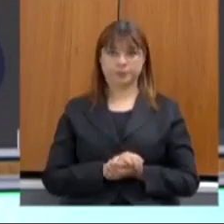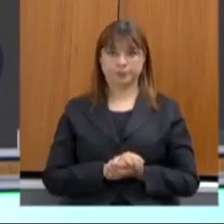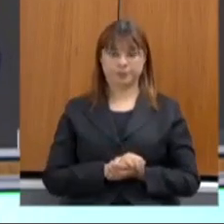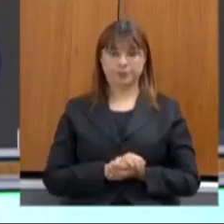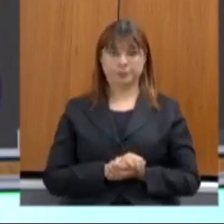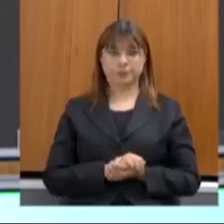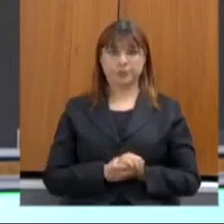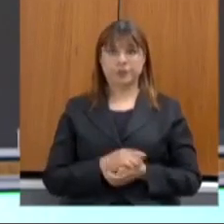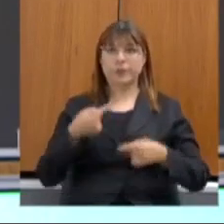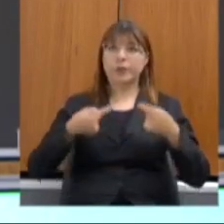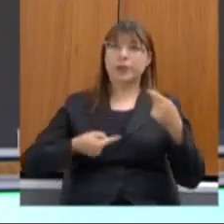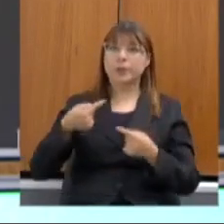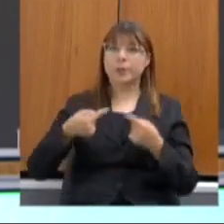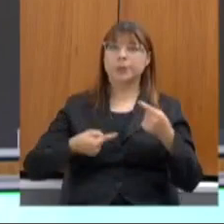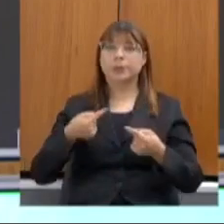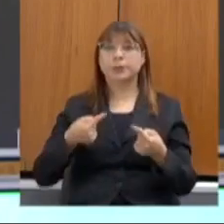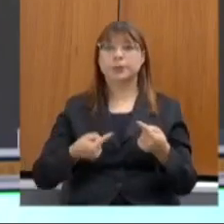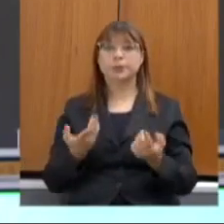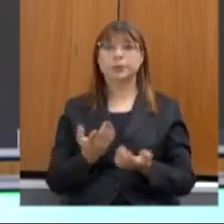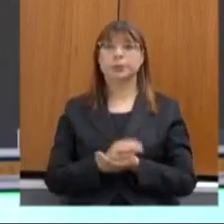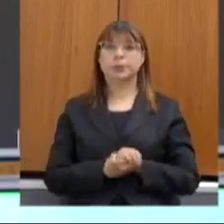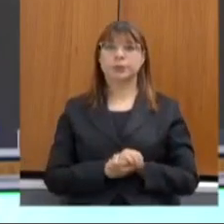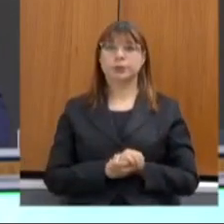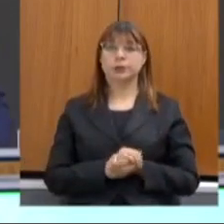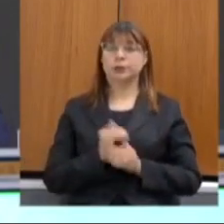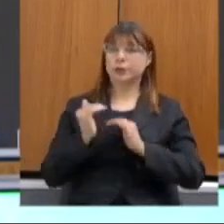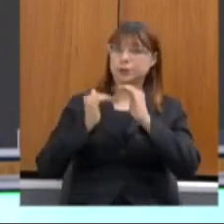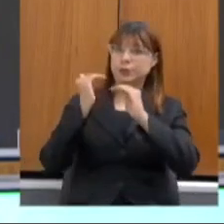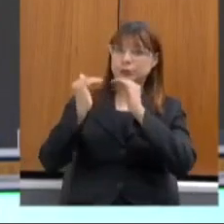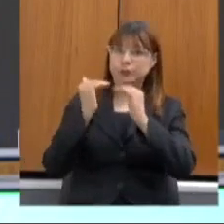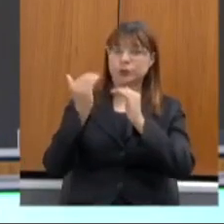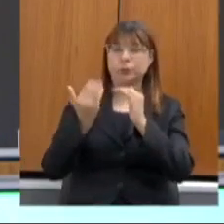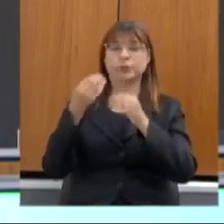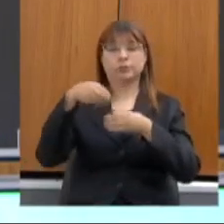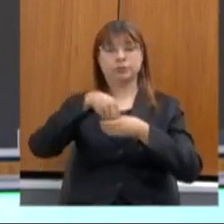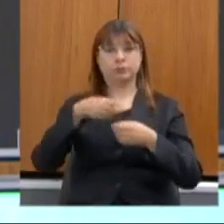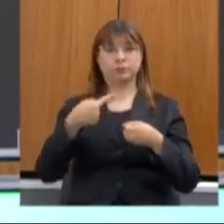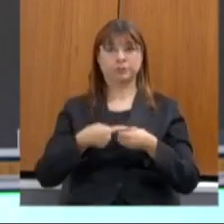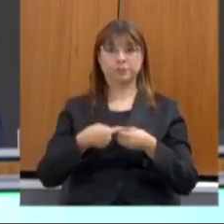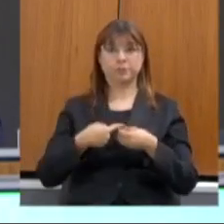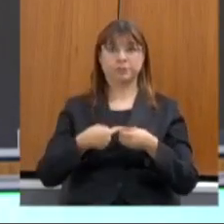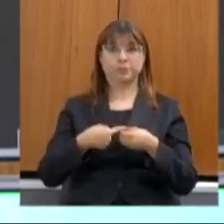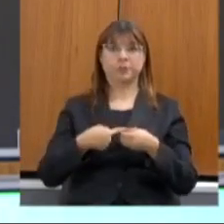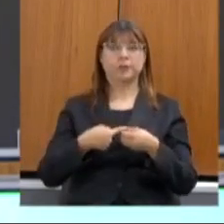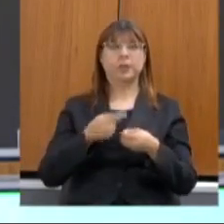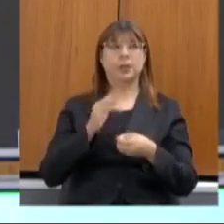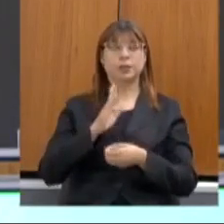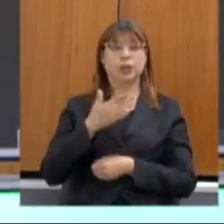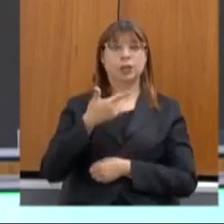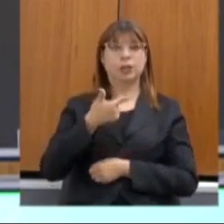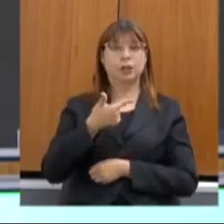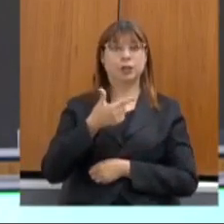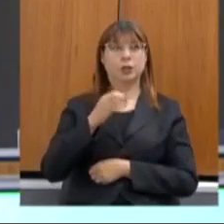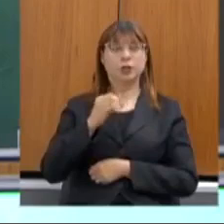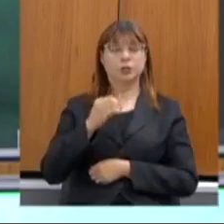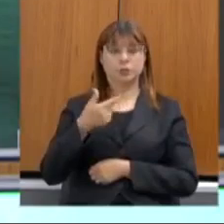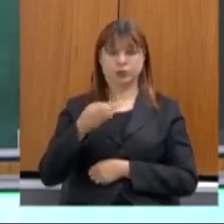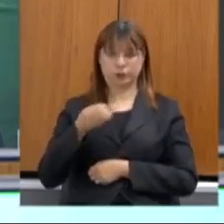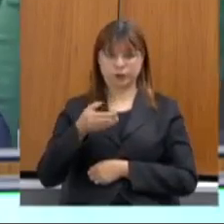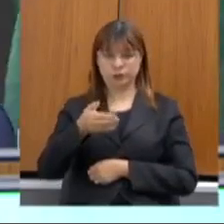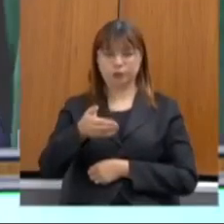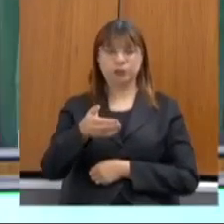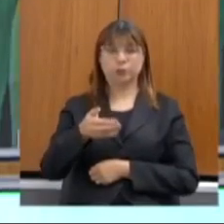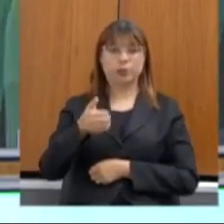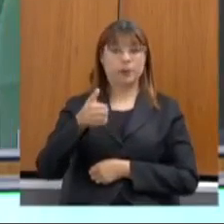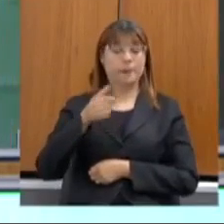e no âmbito da política de desenvolvimento urbano nós entregamos em 2020